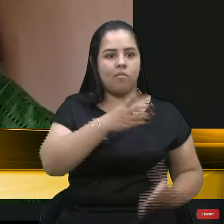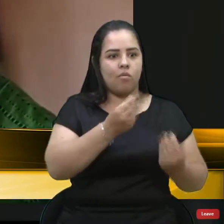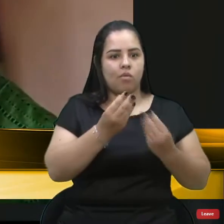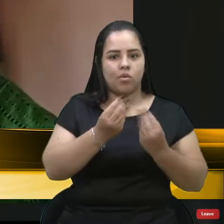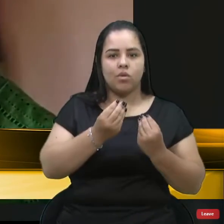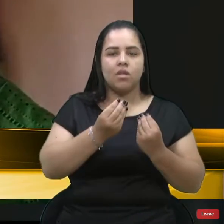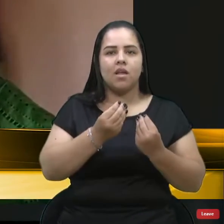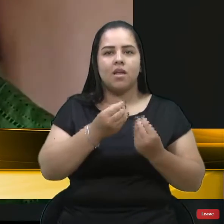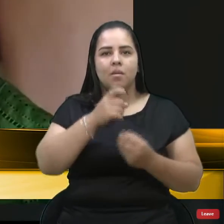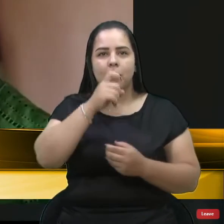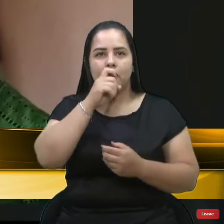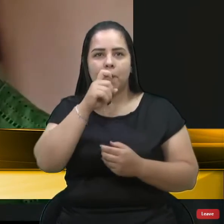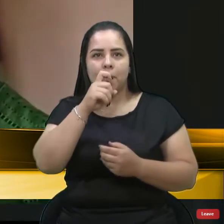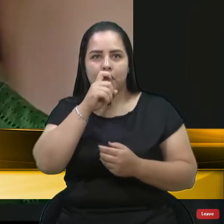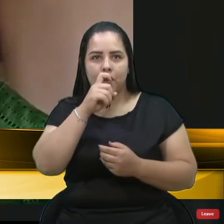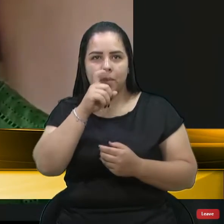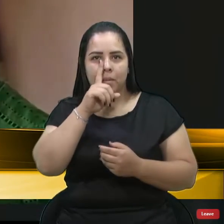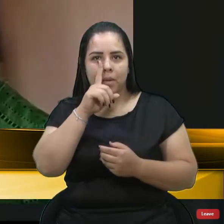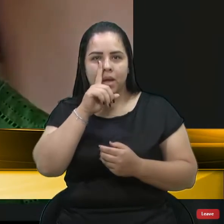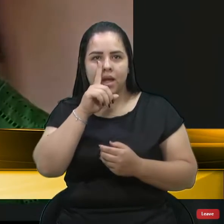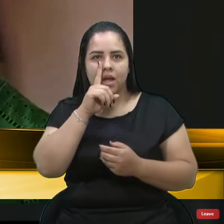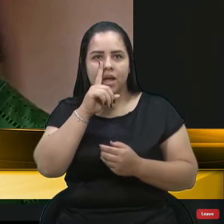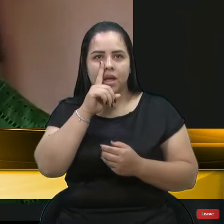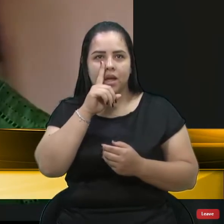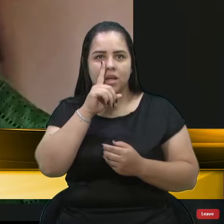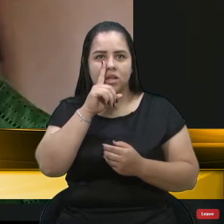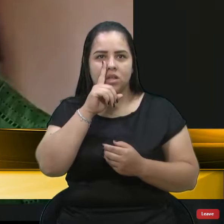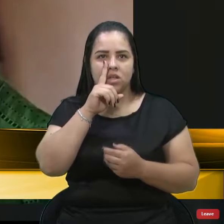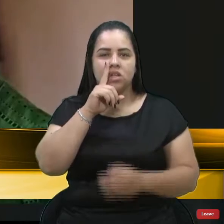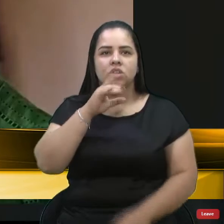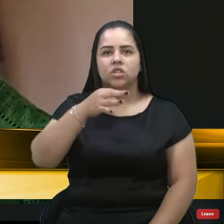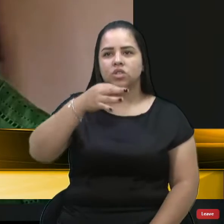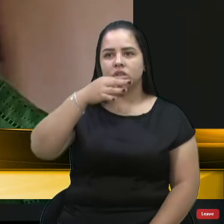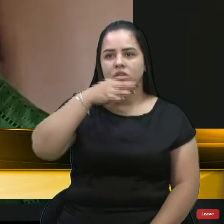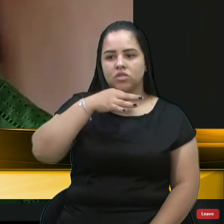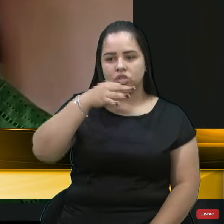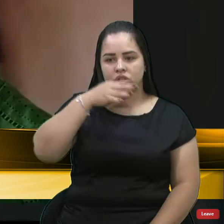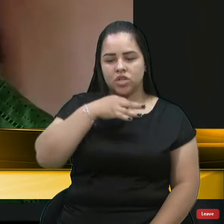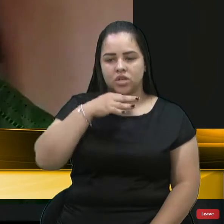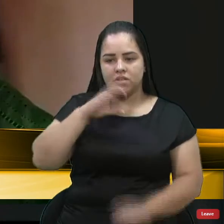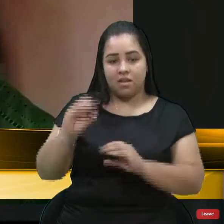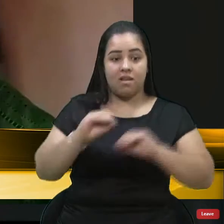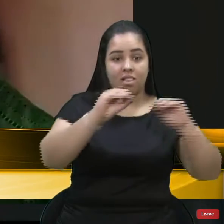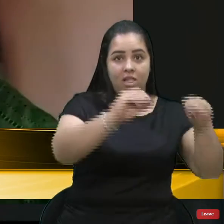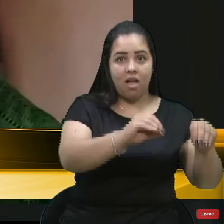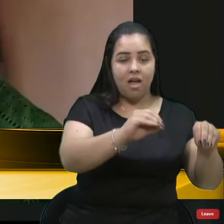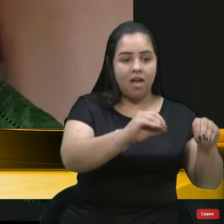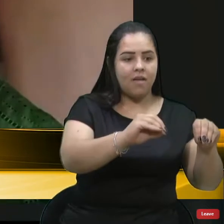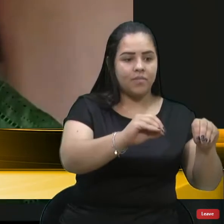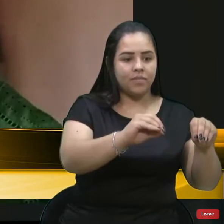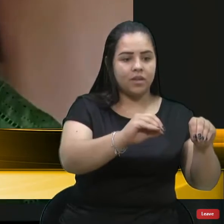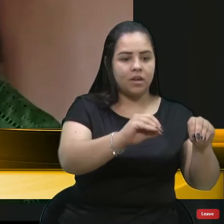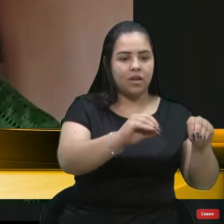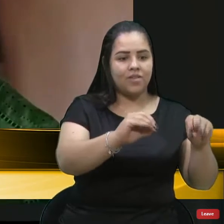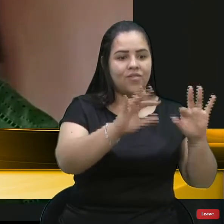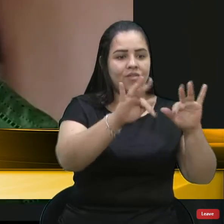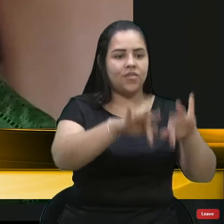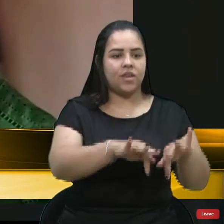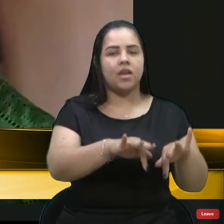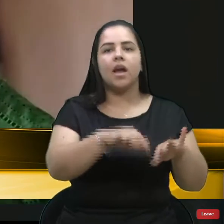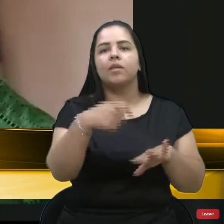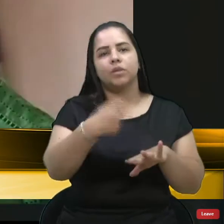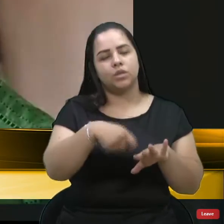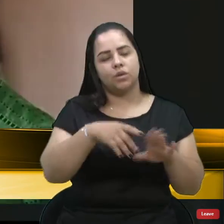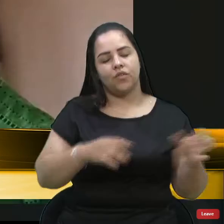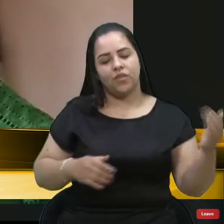Caxias do Sul acabaram sendo desligadas desse atendimento, né? Então, Isso fez com que elas procurassem o nosso gabinete,